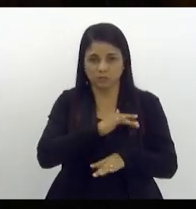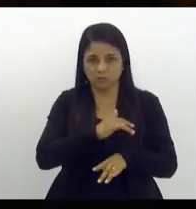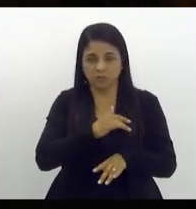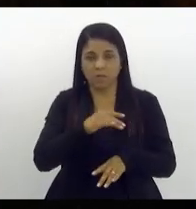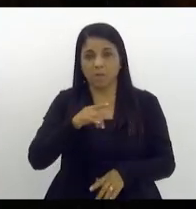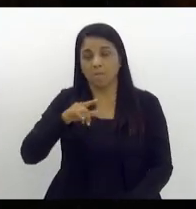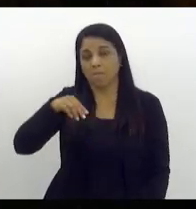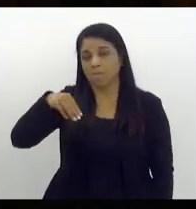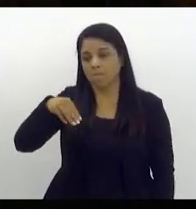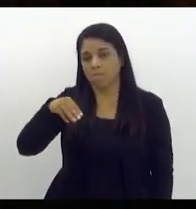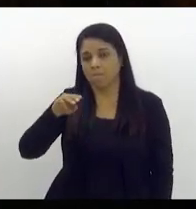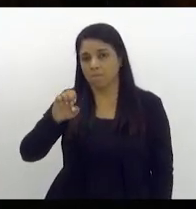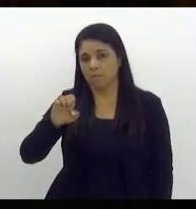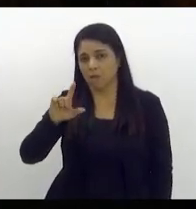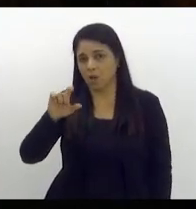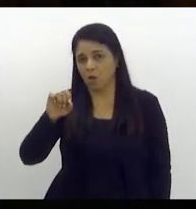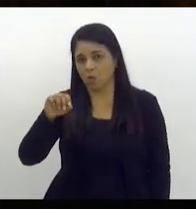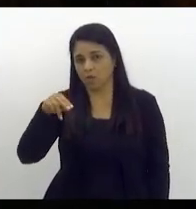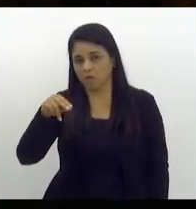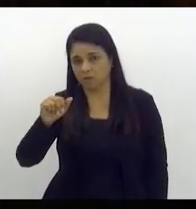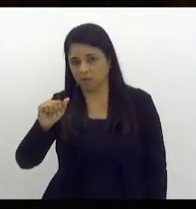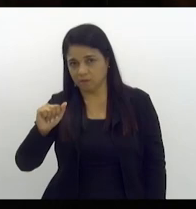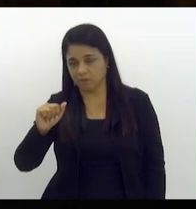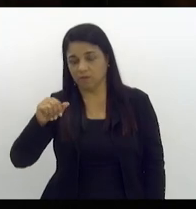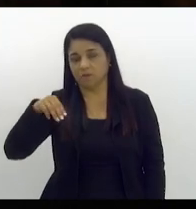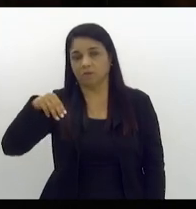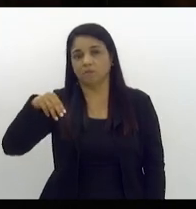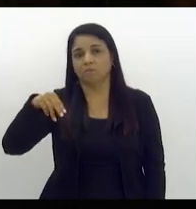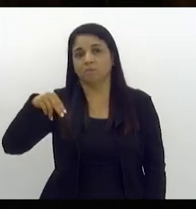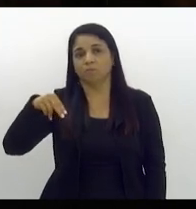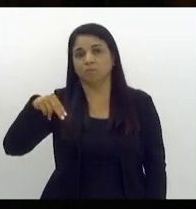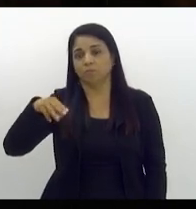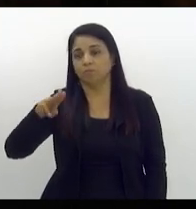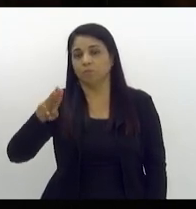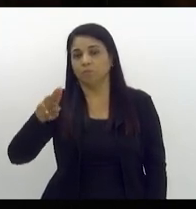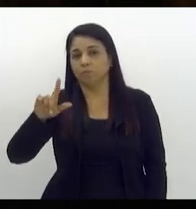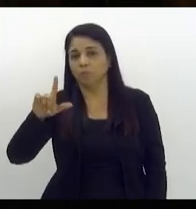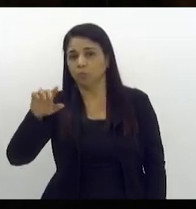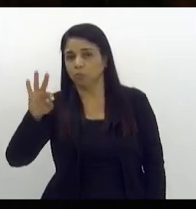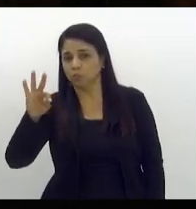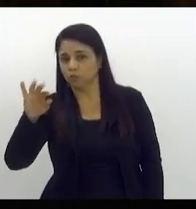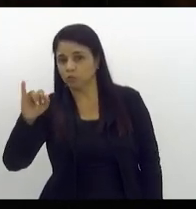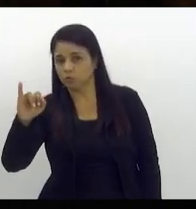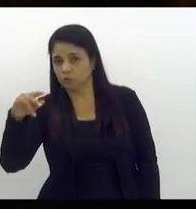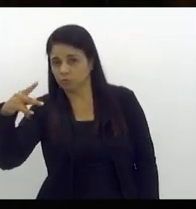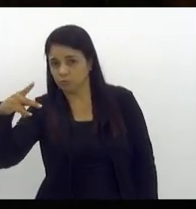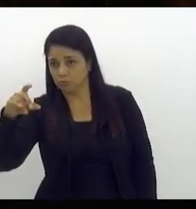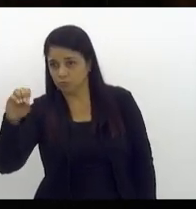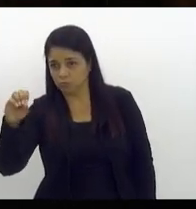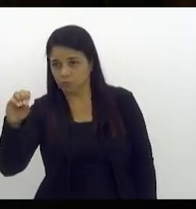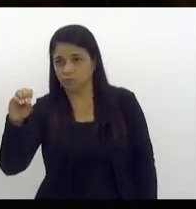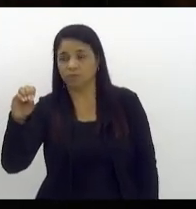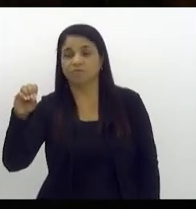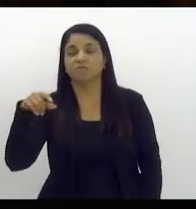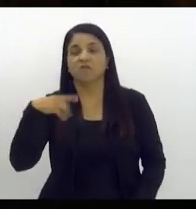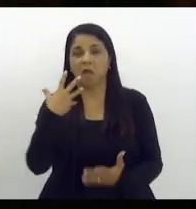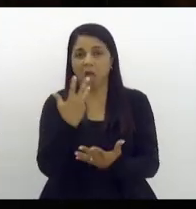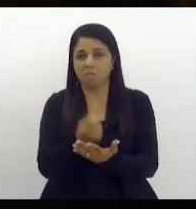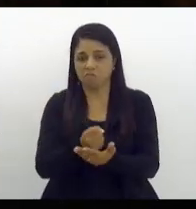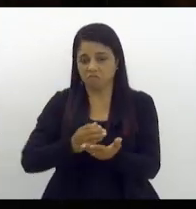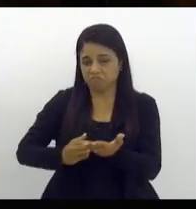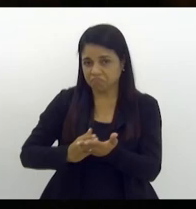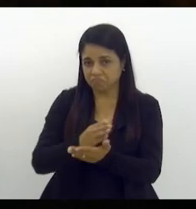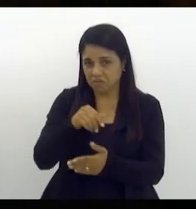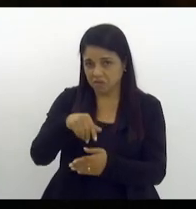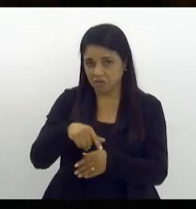mieloma múltiplo no âmbito do Estado do Rio de Janeiro. E foi aprovada por essa casa esse ano, tenho muito orgulho. E